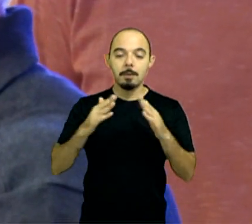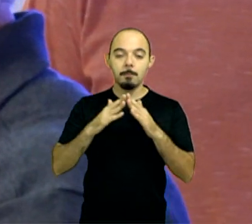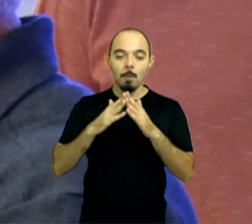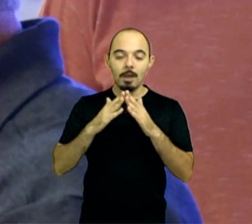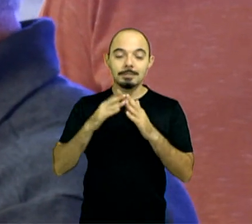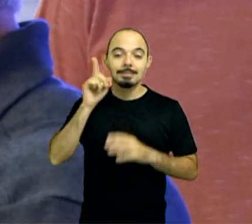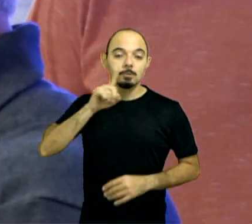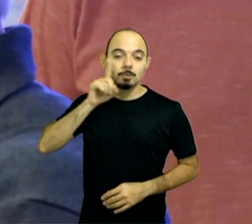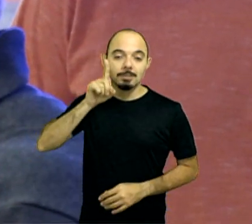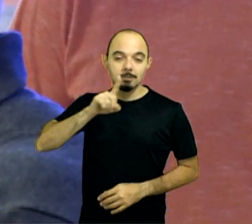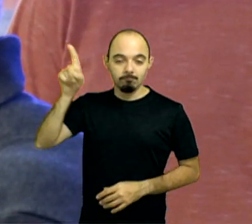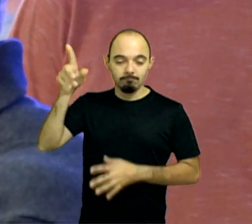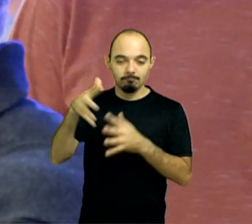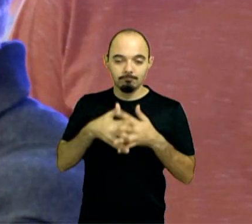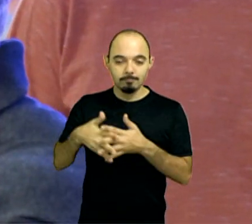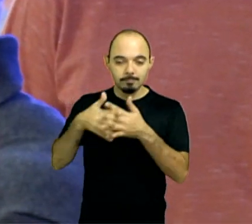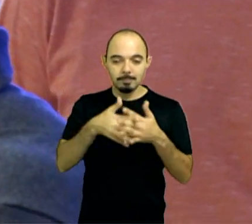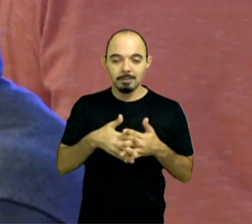ele é maluco.